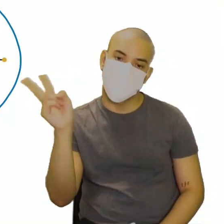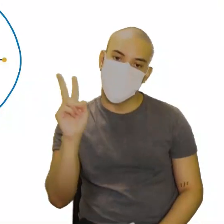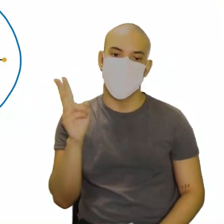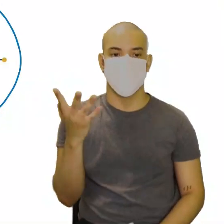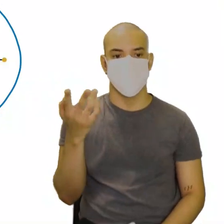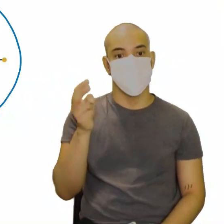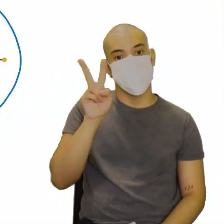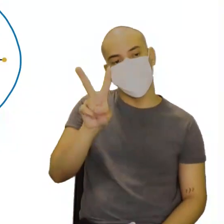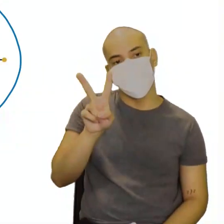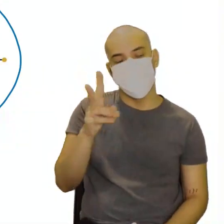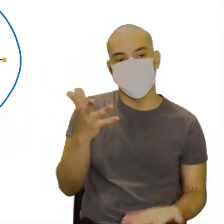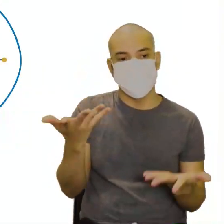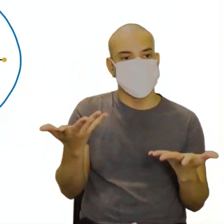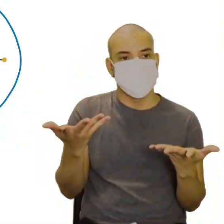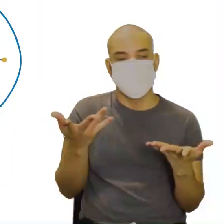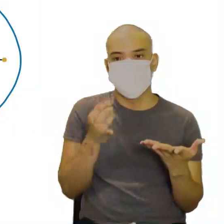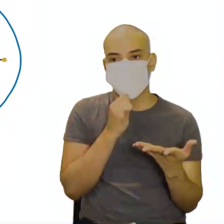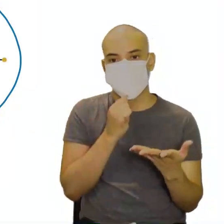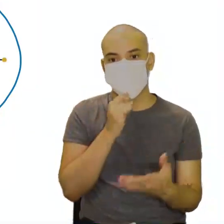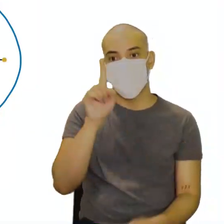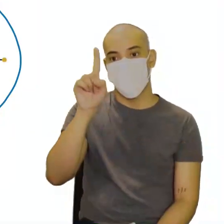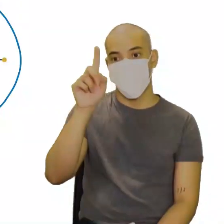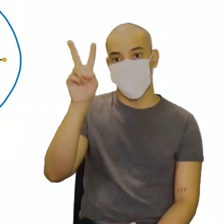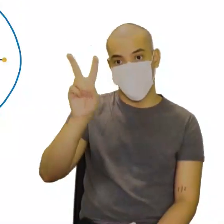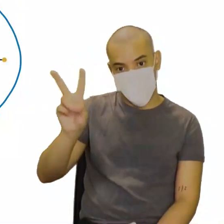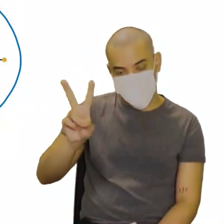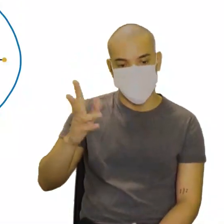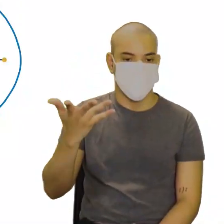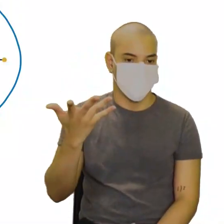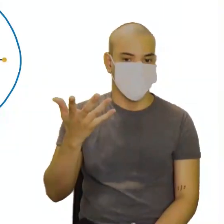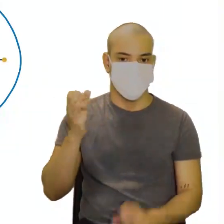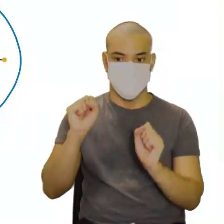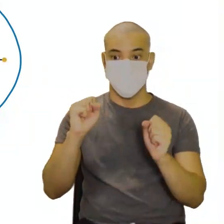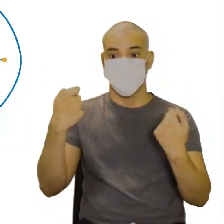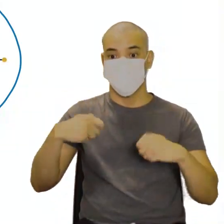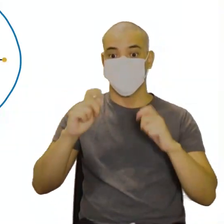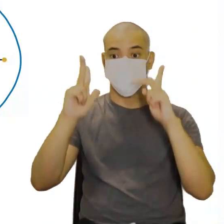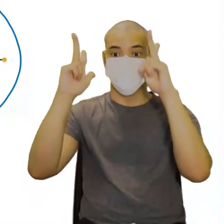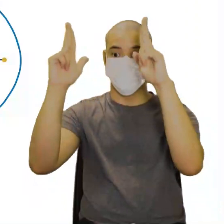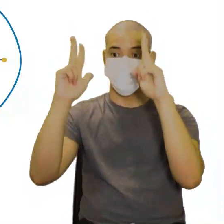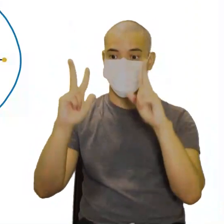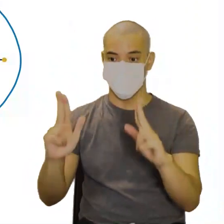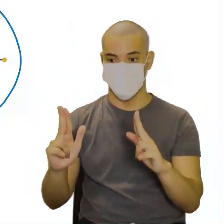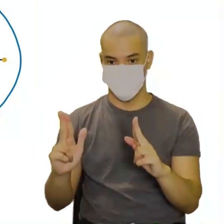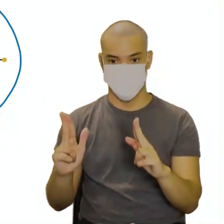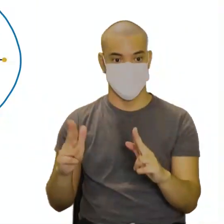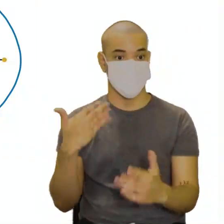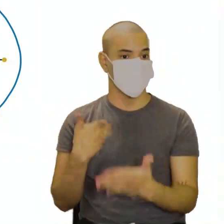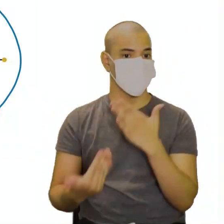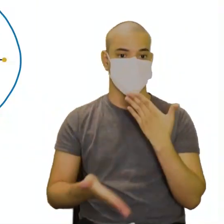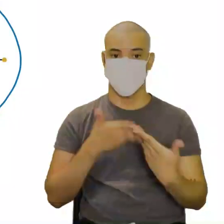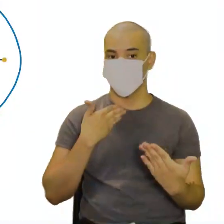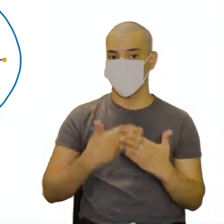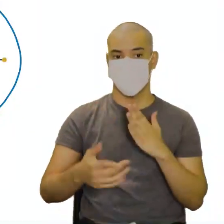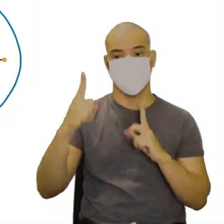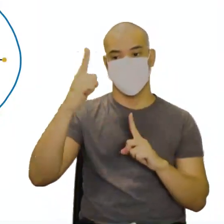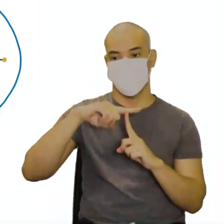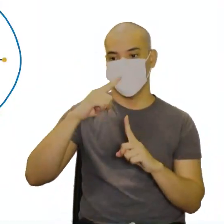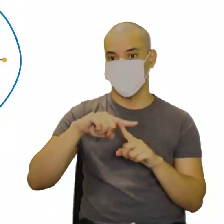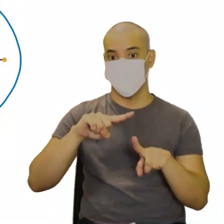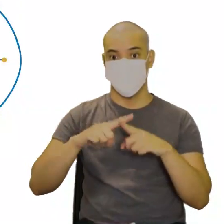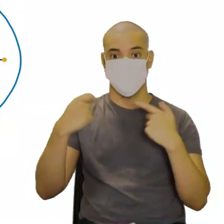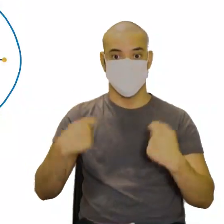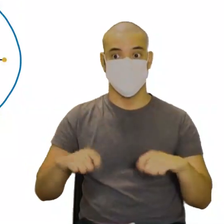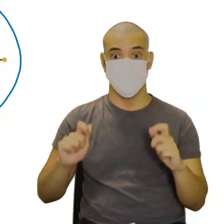ser 2 pilhas de 1 volt. Então, pode ser qualquer tipo de pilha, mas, portanto, pessoal,